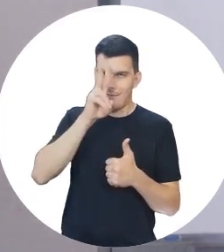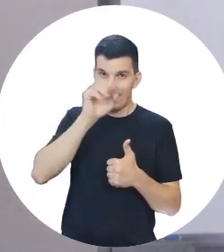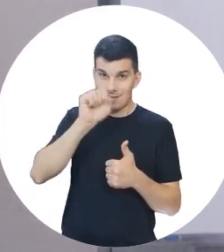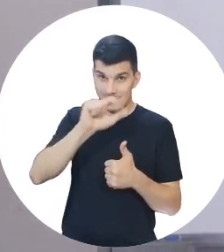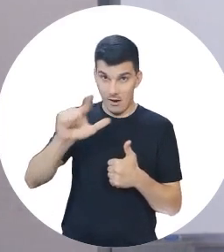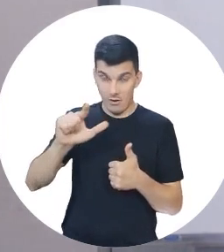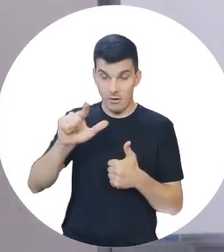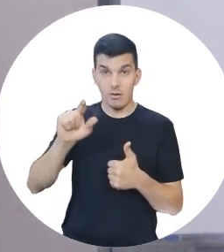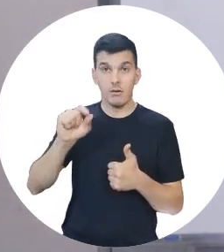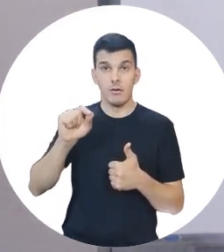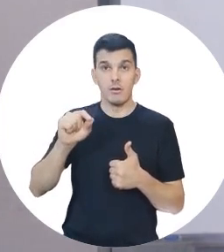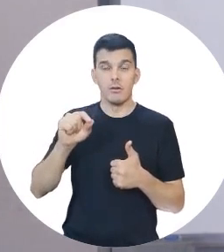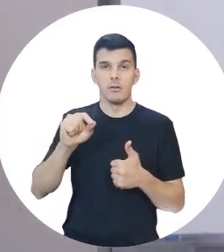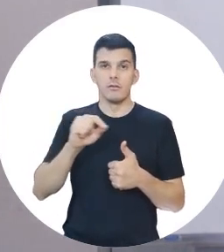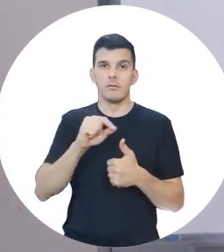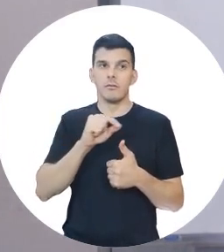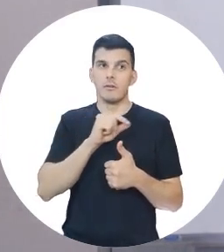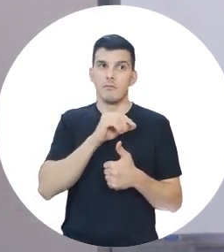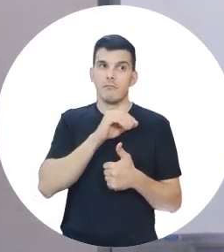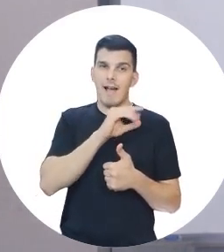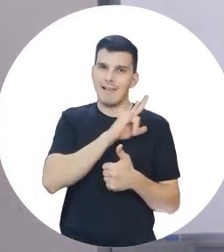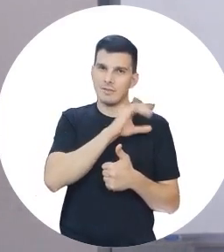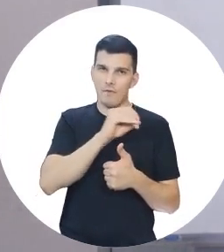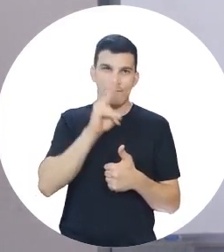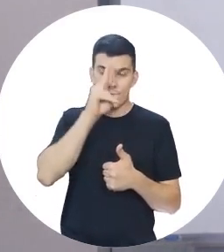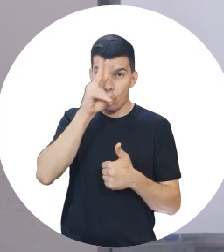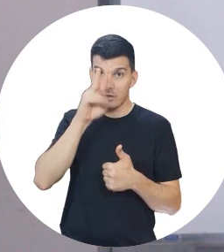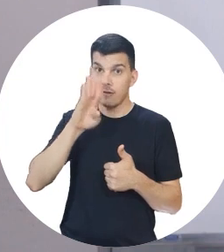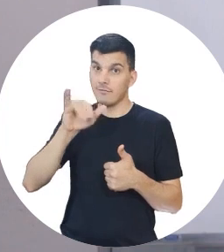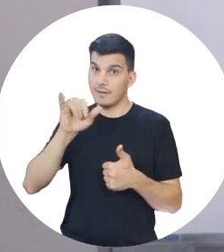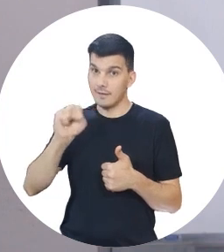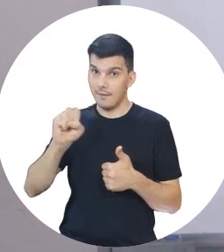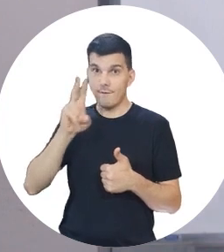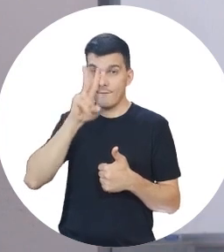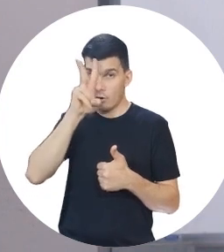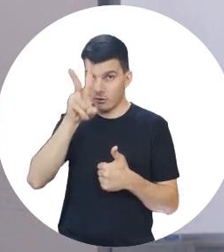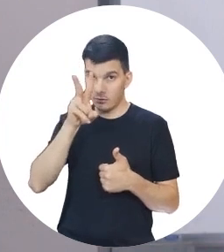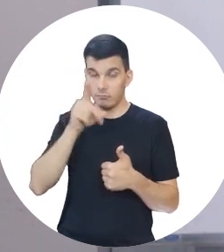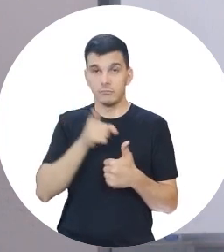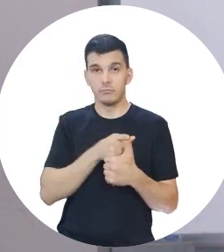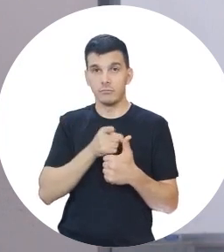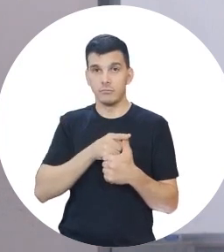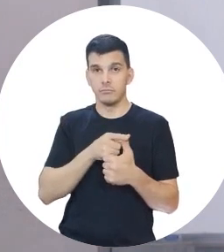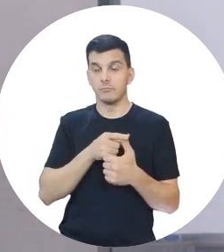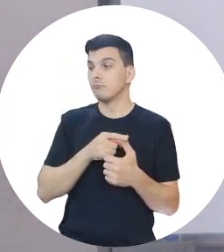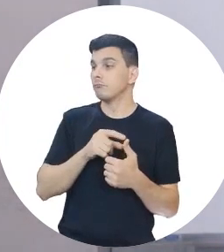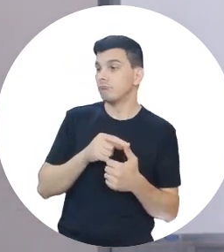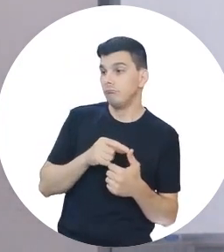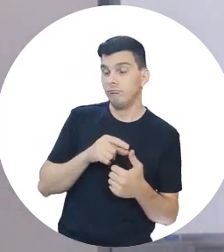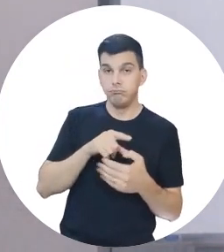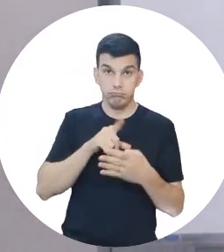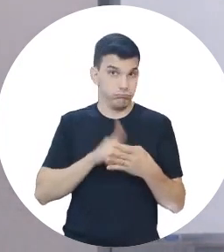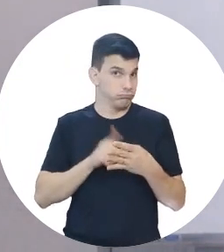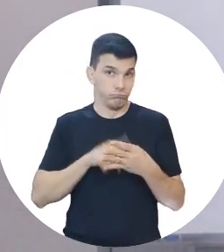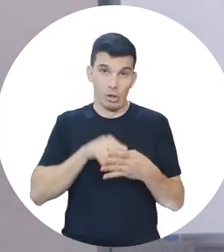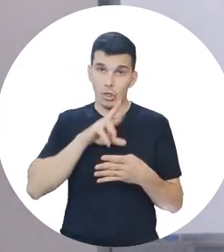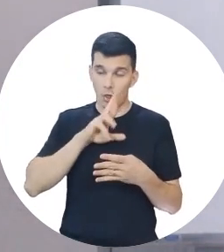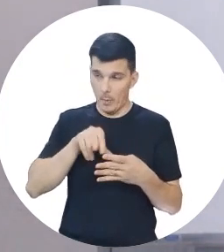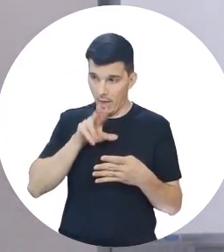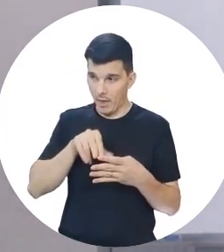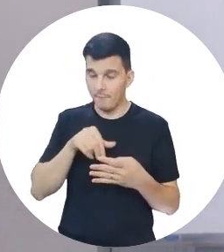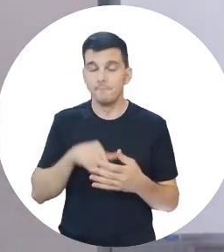Lembra de sal neutro? Aquele sal formado por um ácido forte e uma base forte. NaOH, hidróxido de